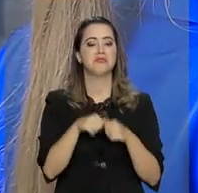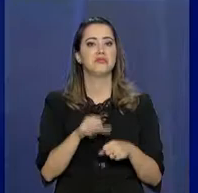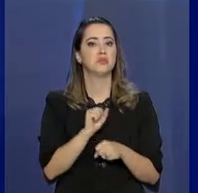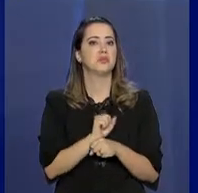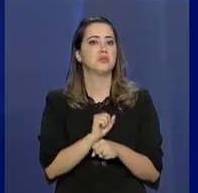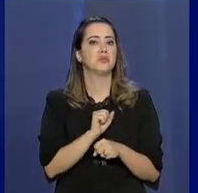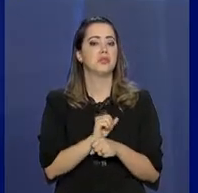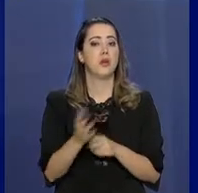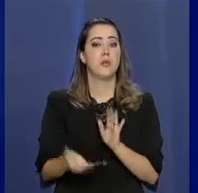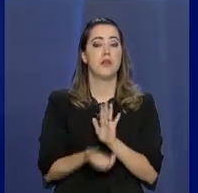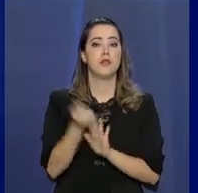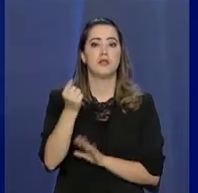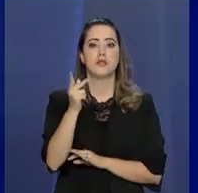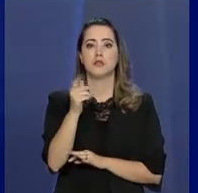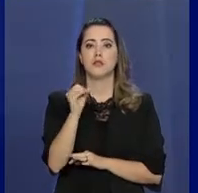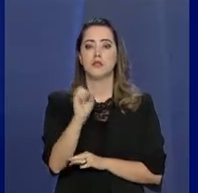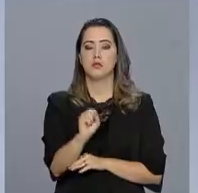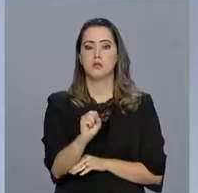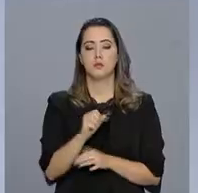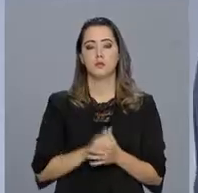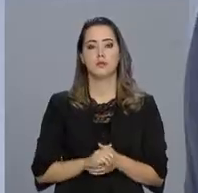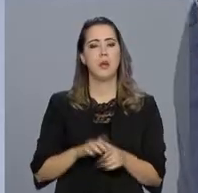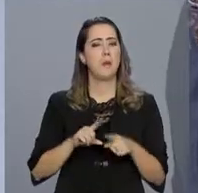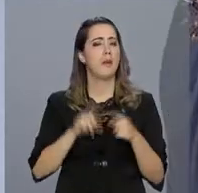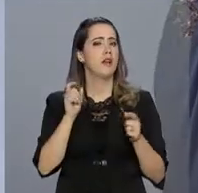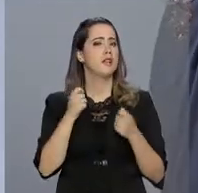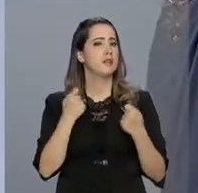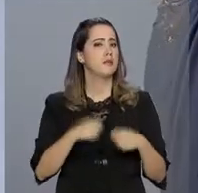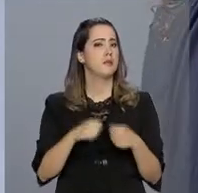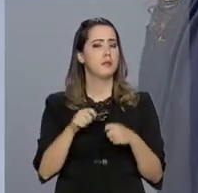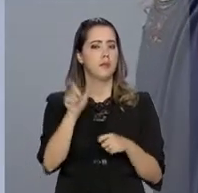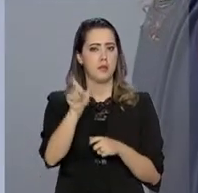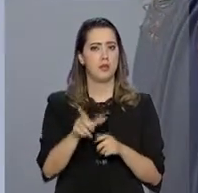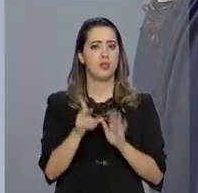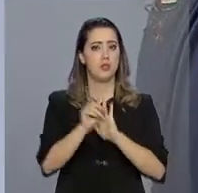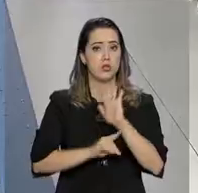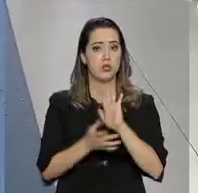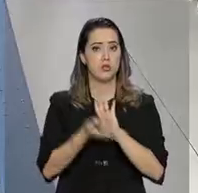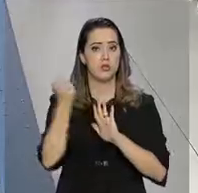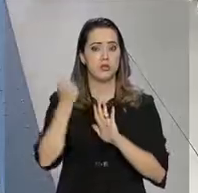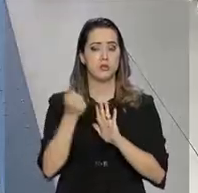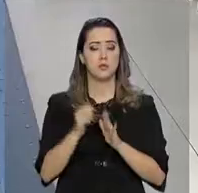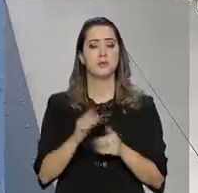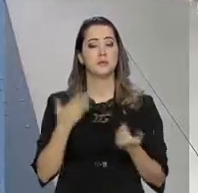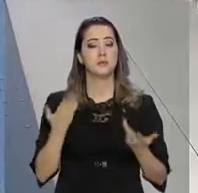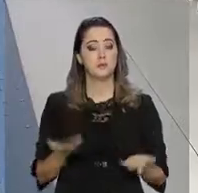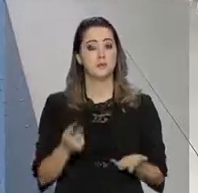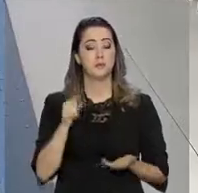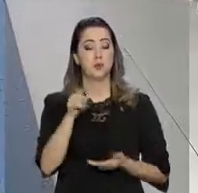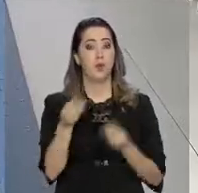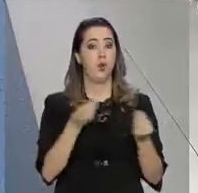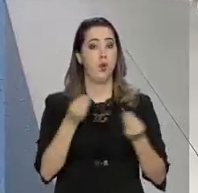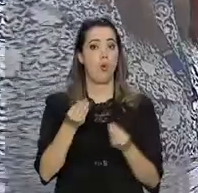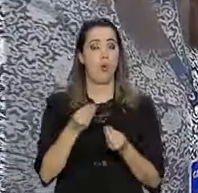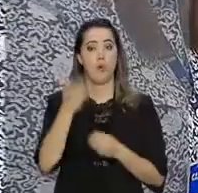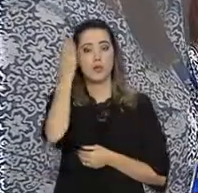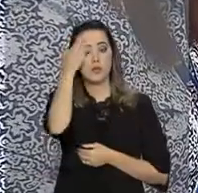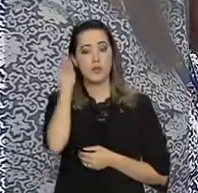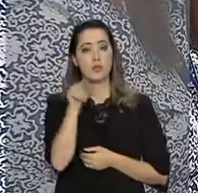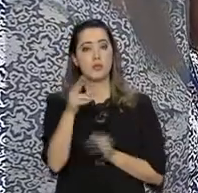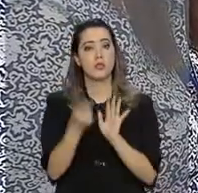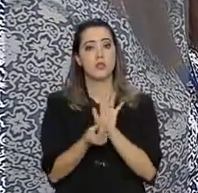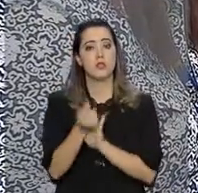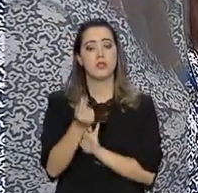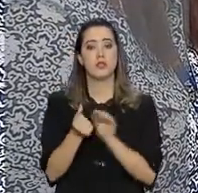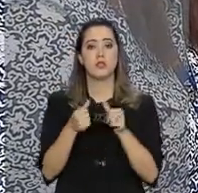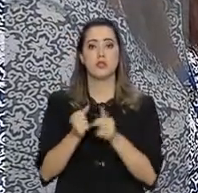disponíveis para saque do pis pasep mas quem realmente tem direito a sacar o benefício e como saber se esse dinheiro